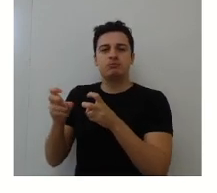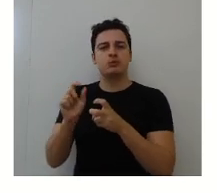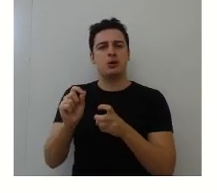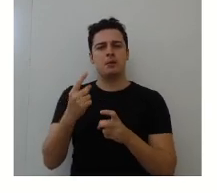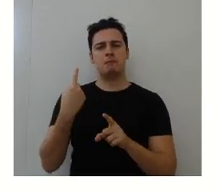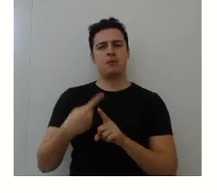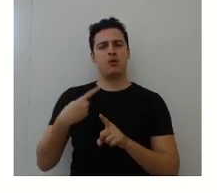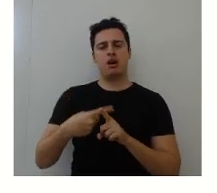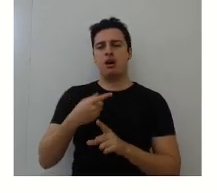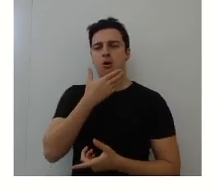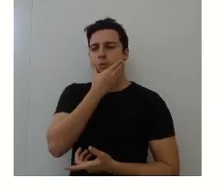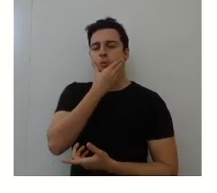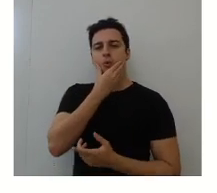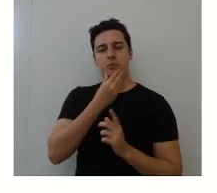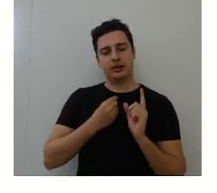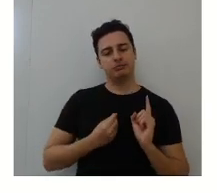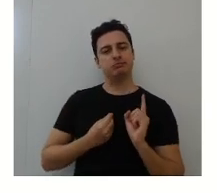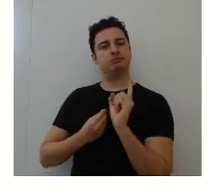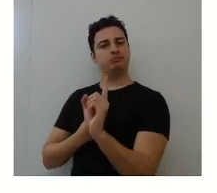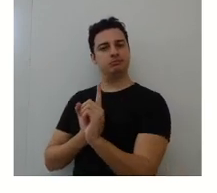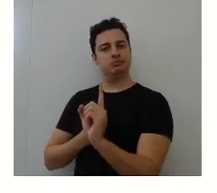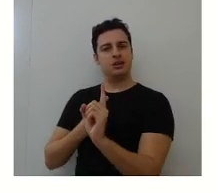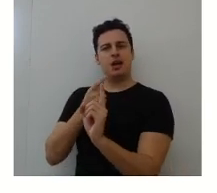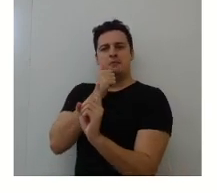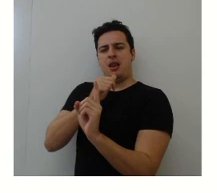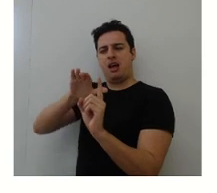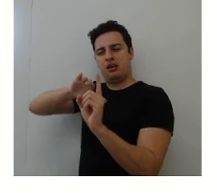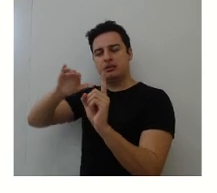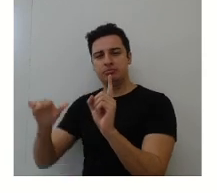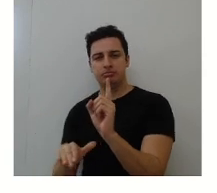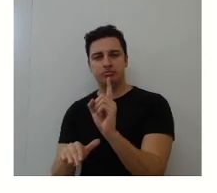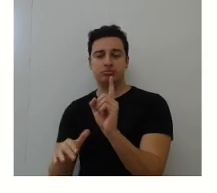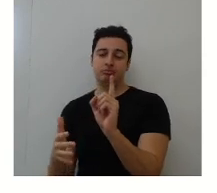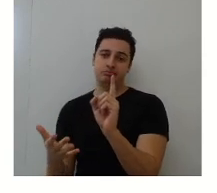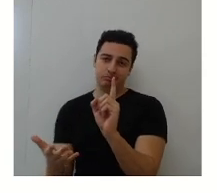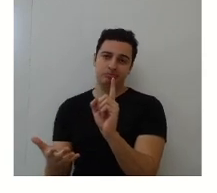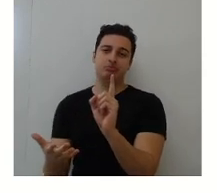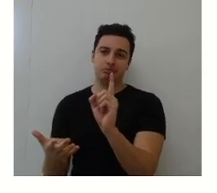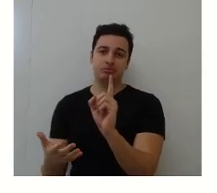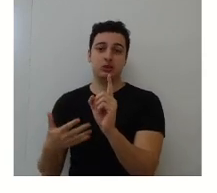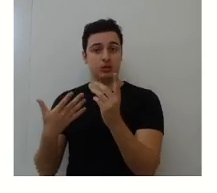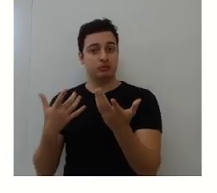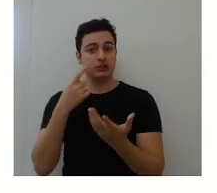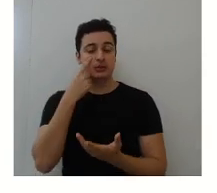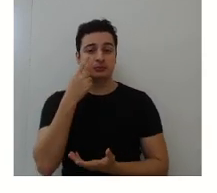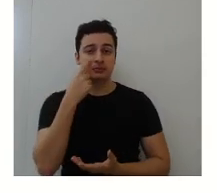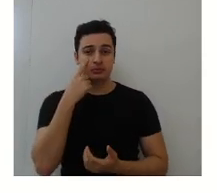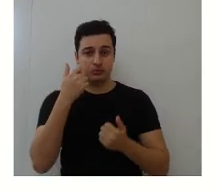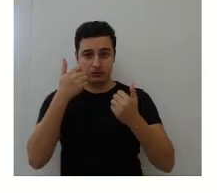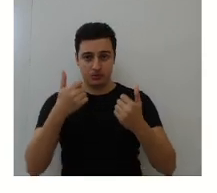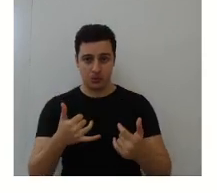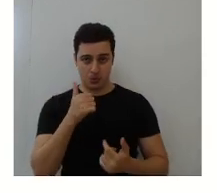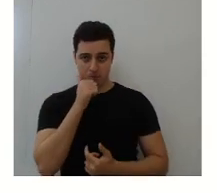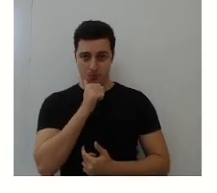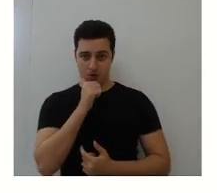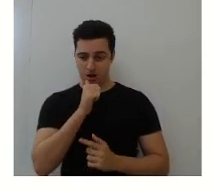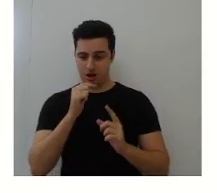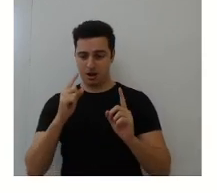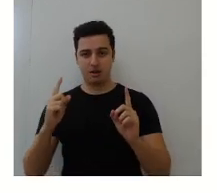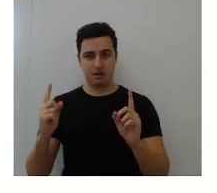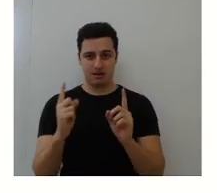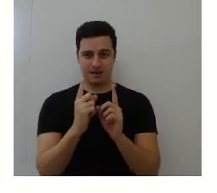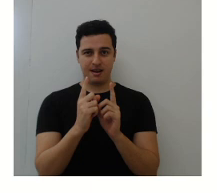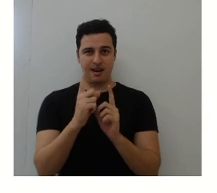vida pública, a mulher fica na categoria baixa. Para você ter uma noção com relação à participação da mulher na vida,